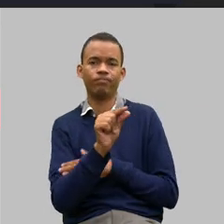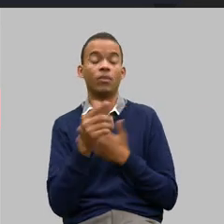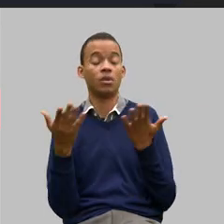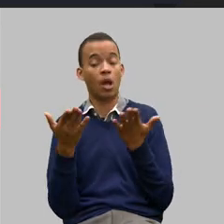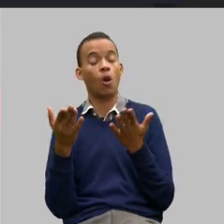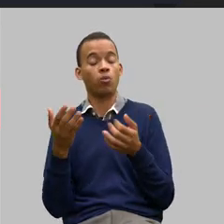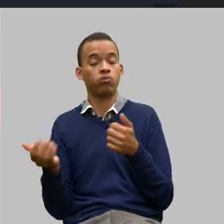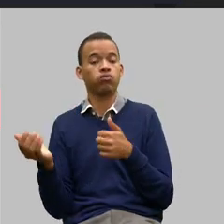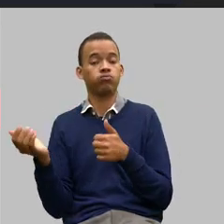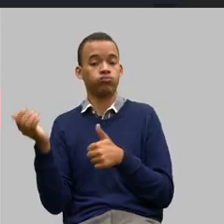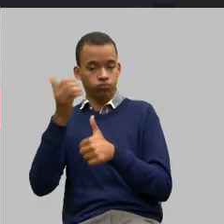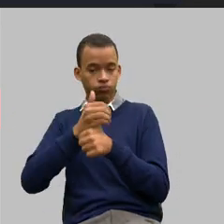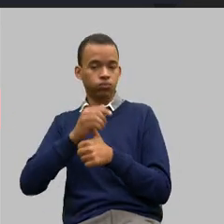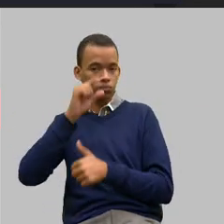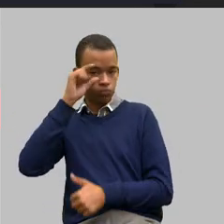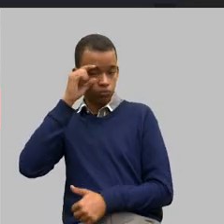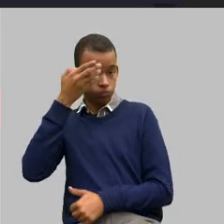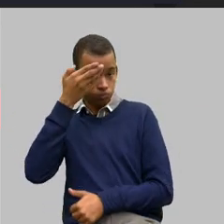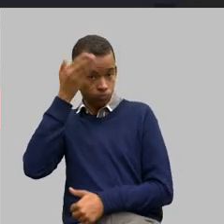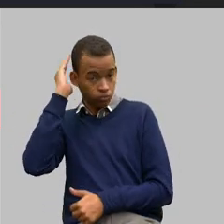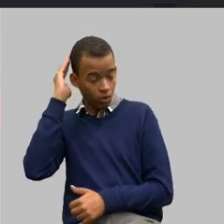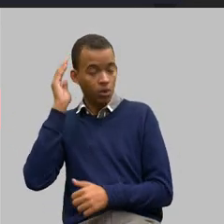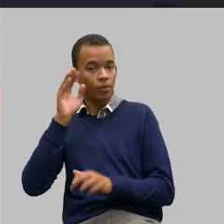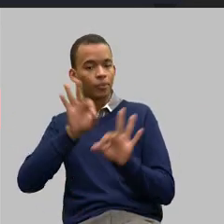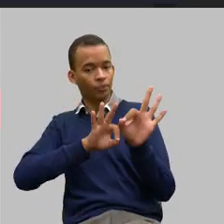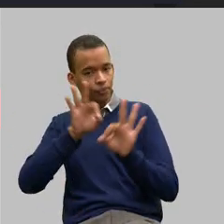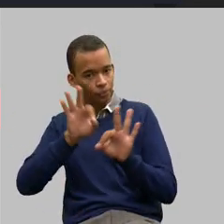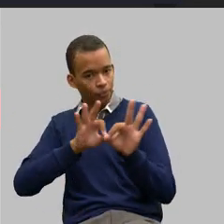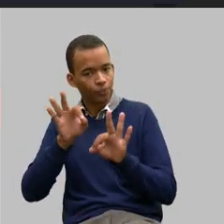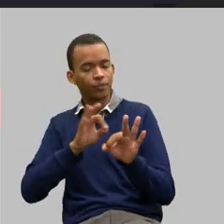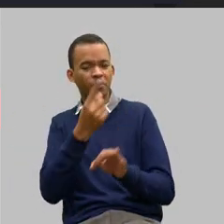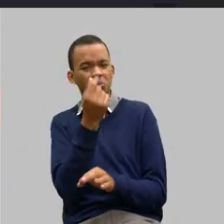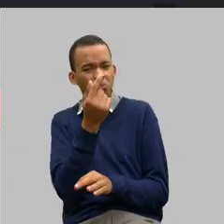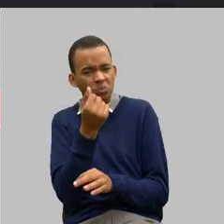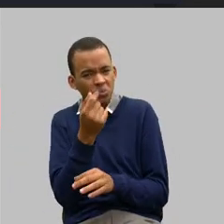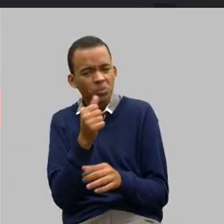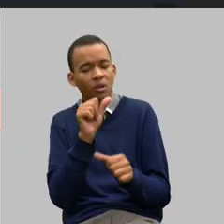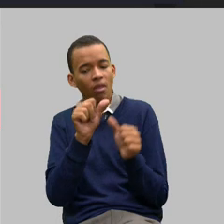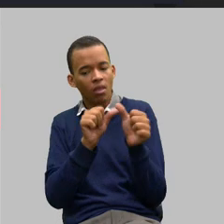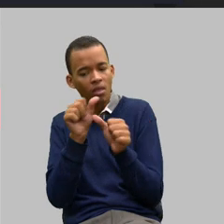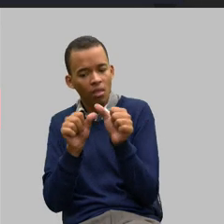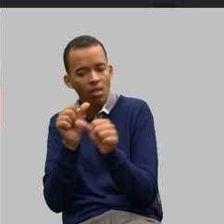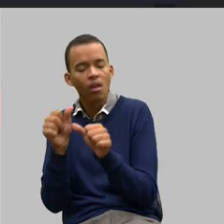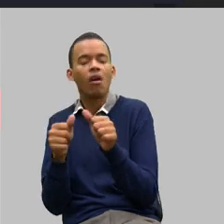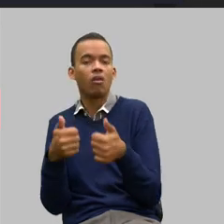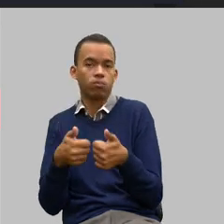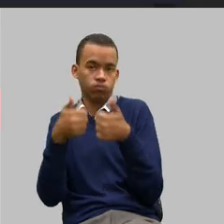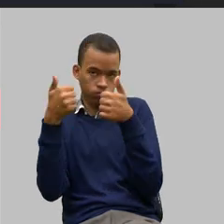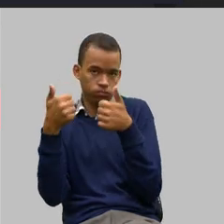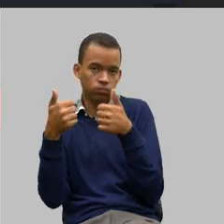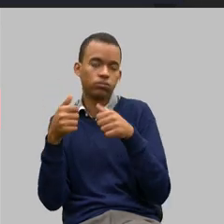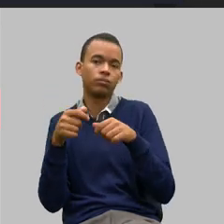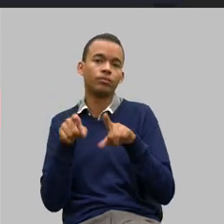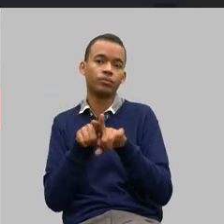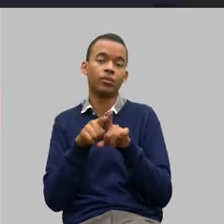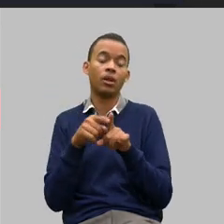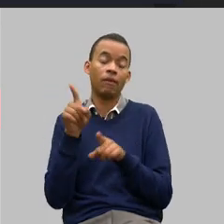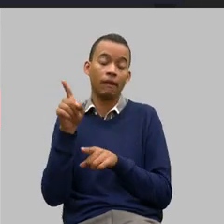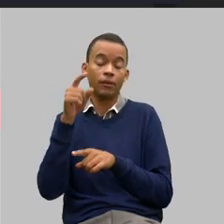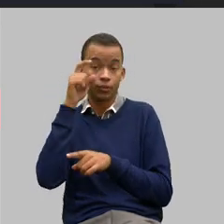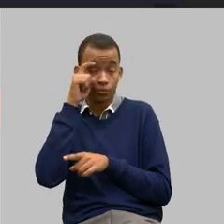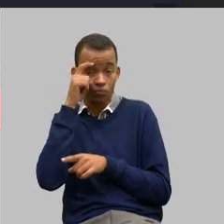organizar as Finanças do Estado eh e o segundo mandato né embora a gente tem toda a discussão né da dívida do estado